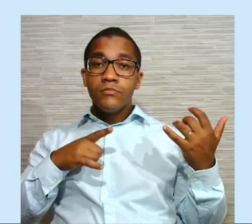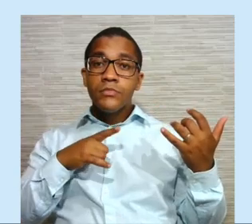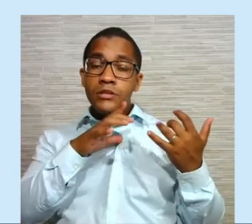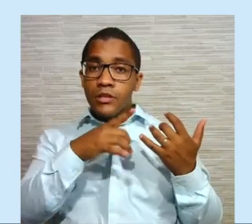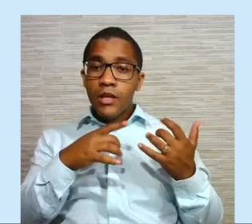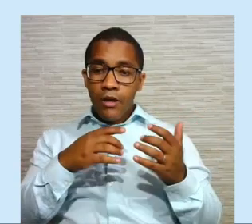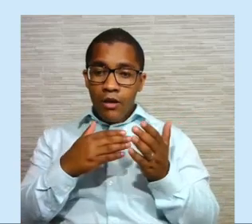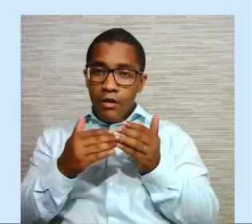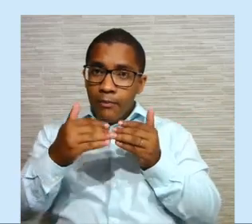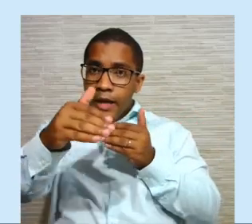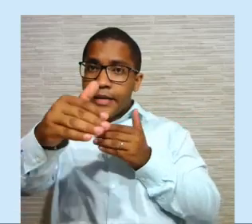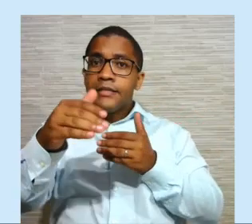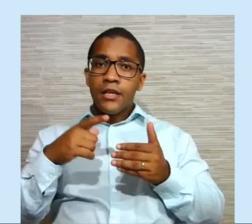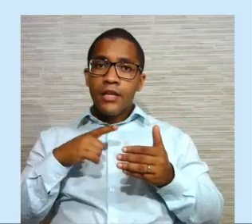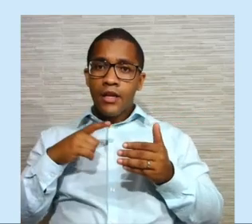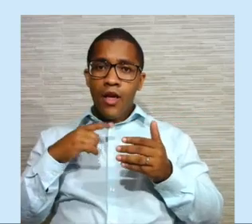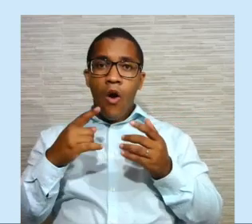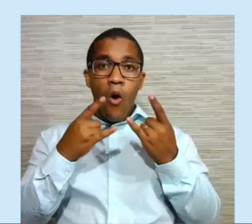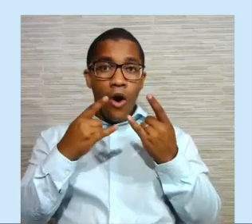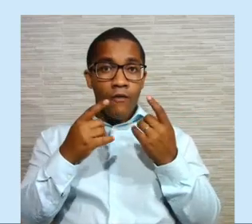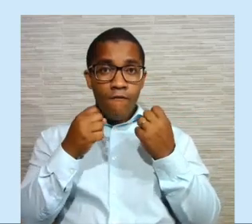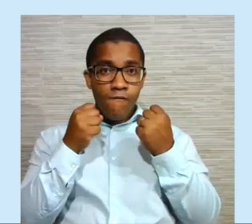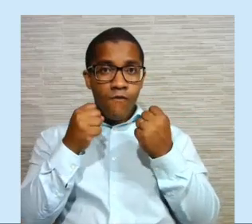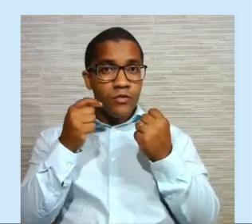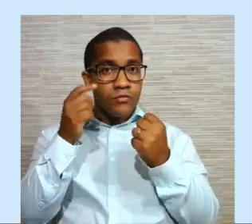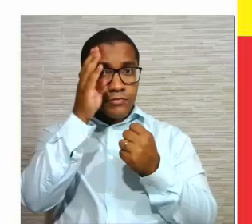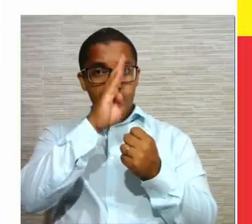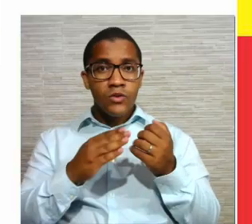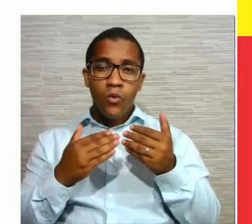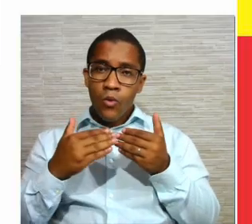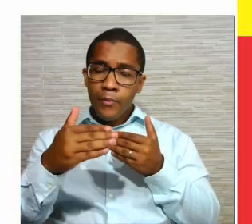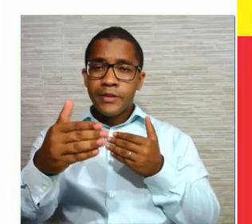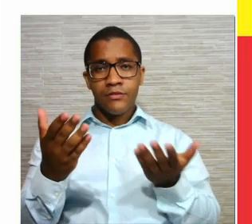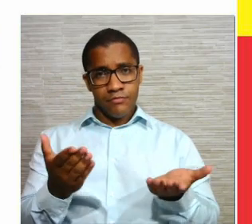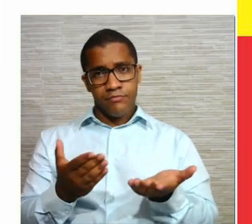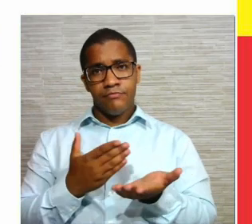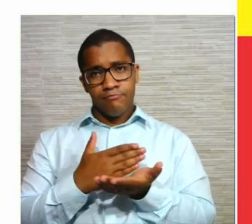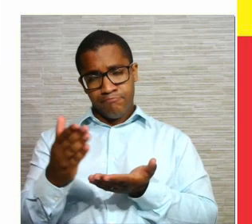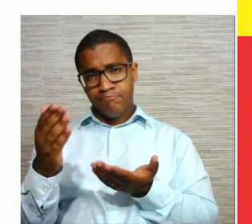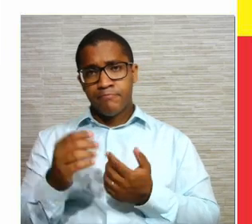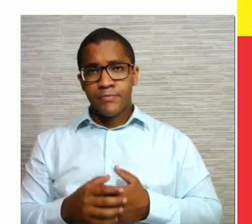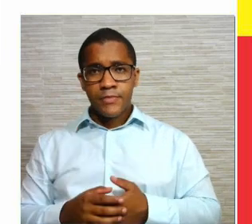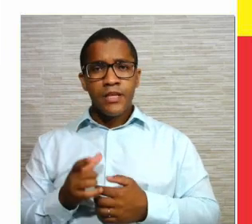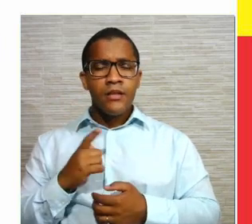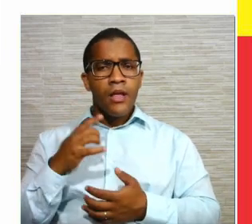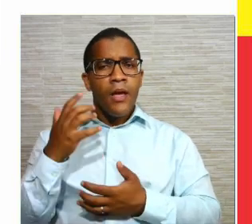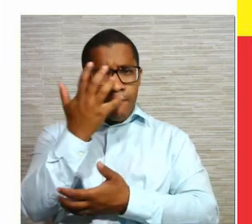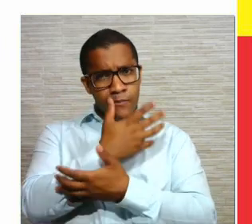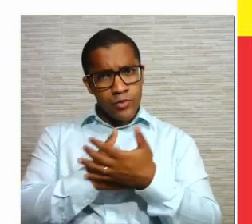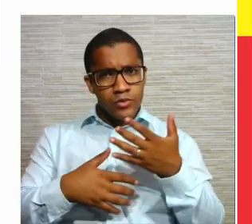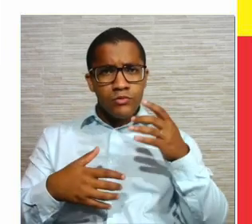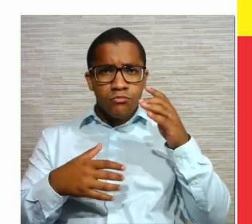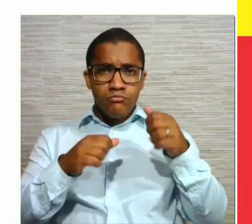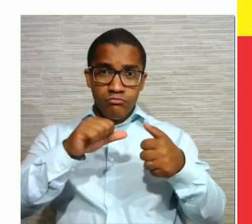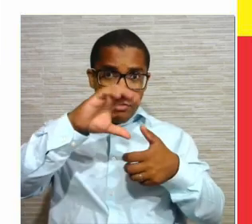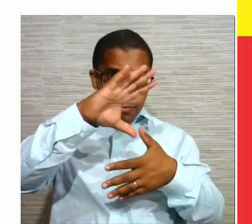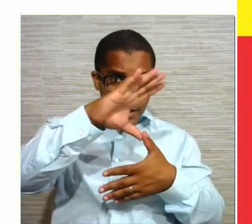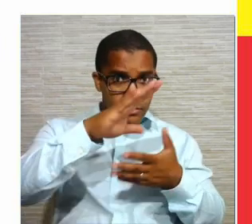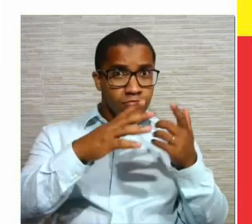também que o rock começou a ganhar mais força no Brasil. Com versões de canções americanas, né, e outros